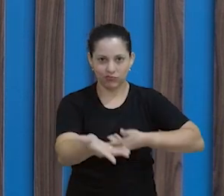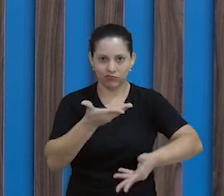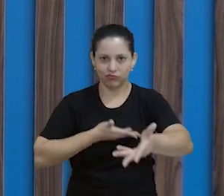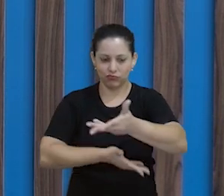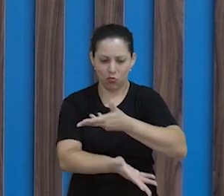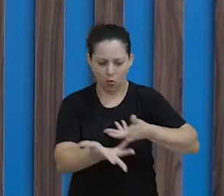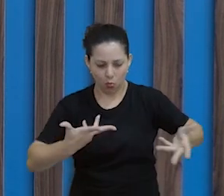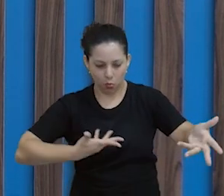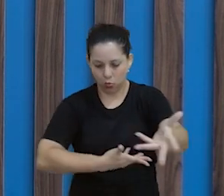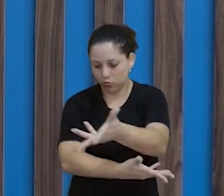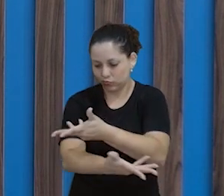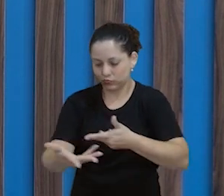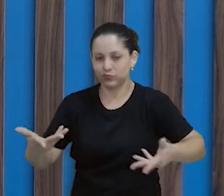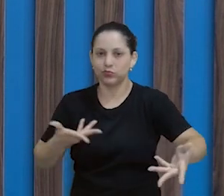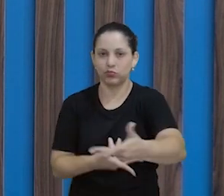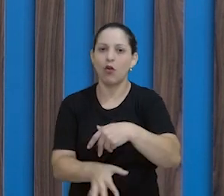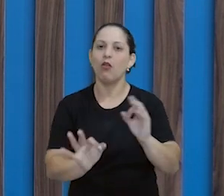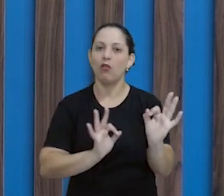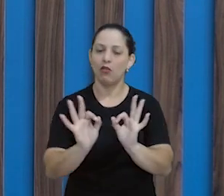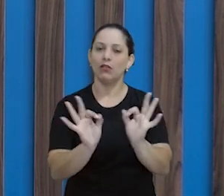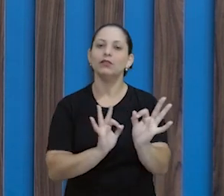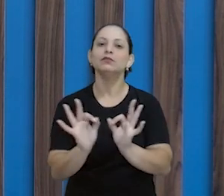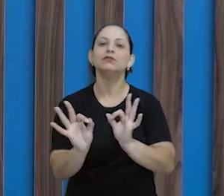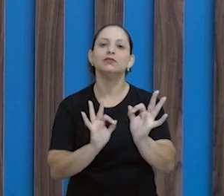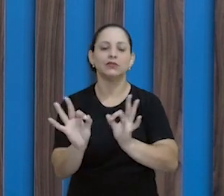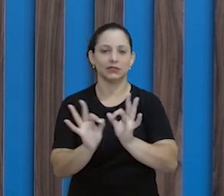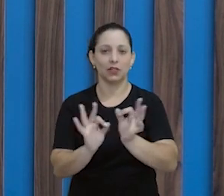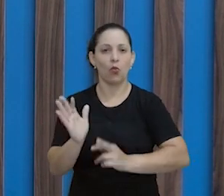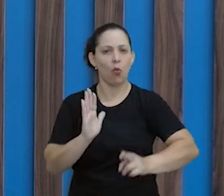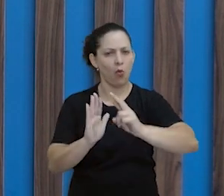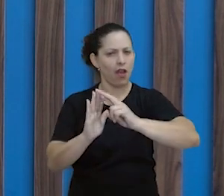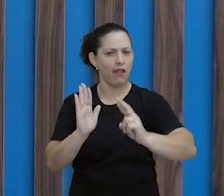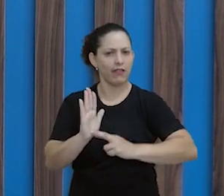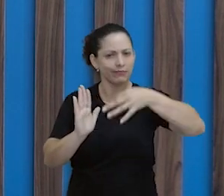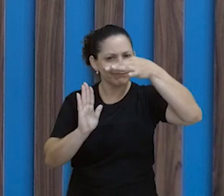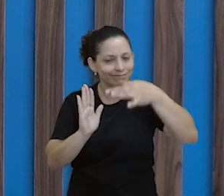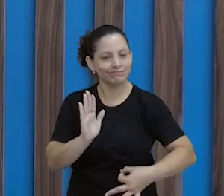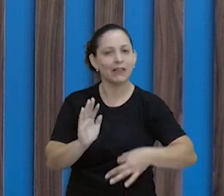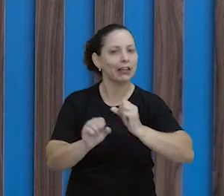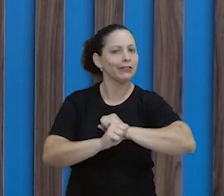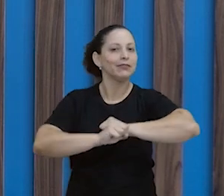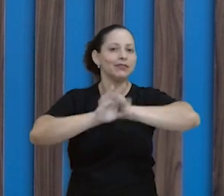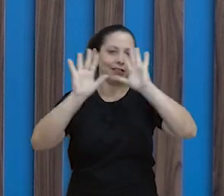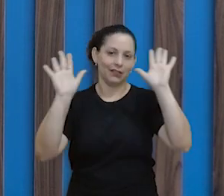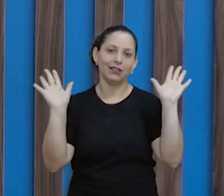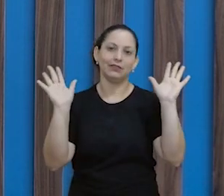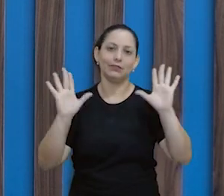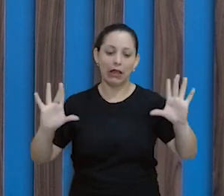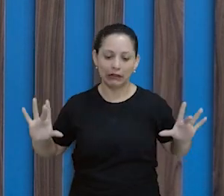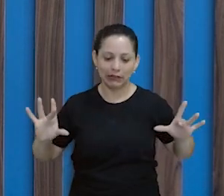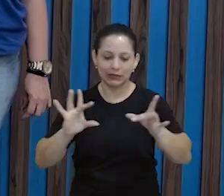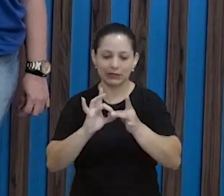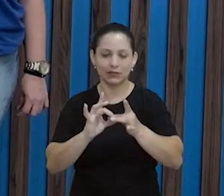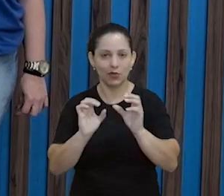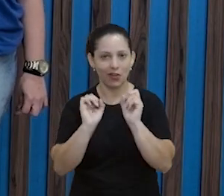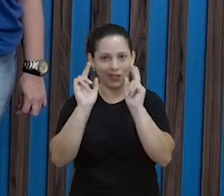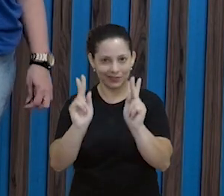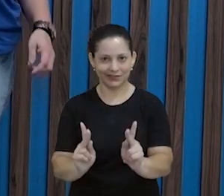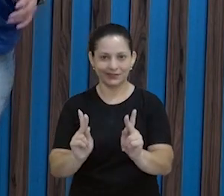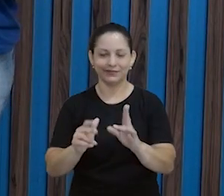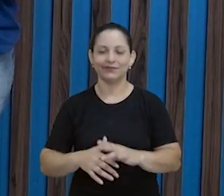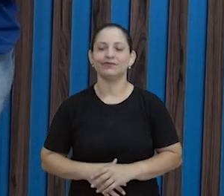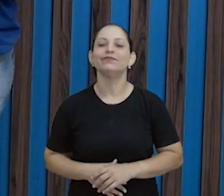da formação e de uma organização e de uma regra que se cumpre, senão a ligação não é feita.